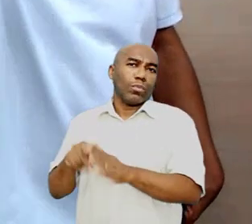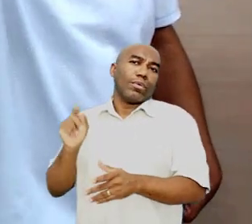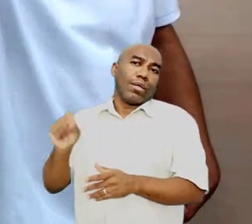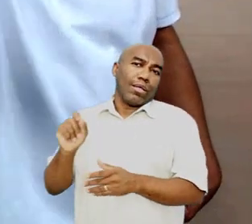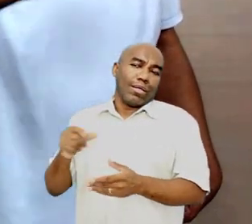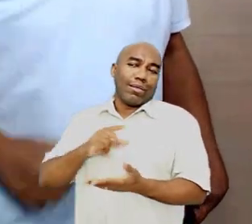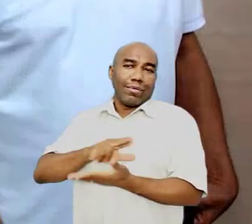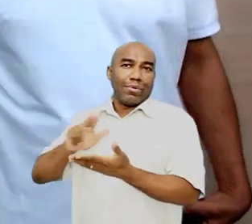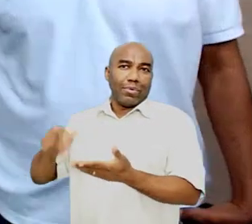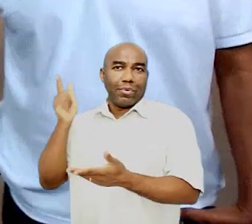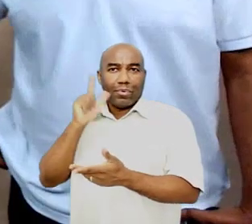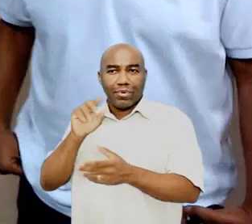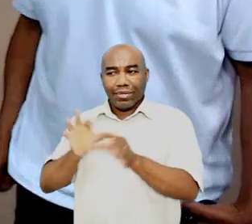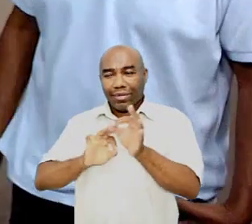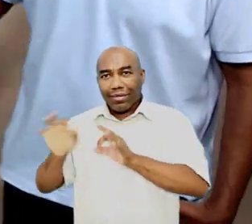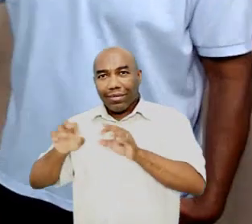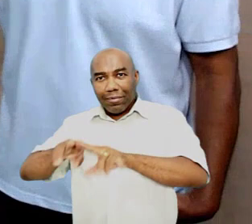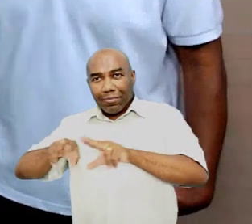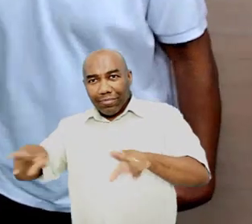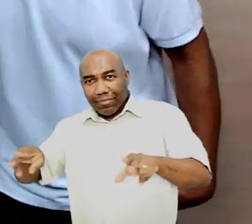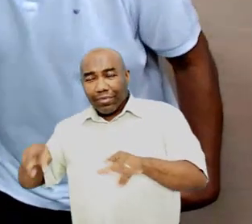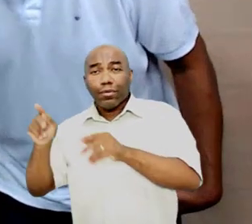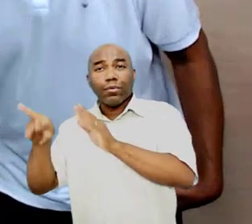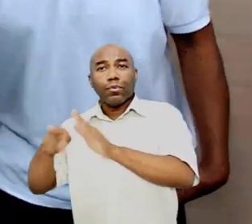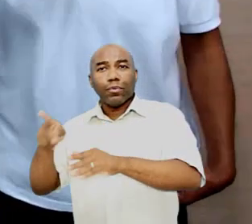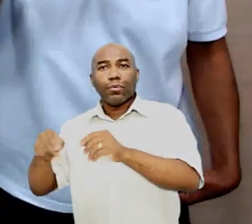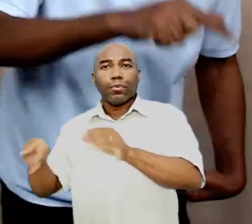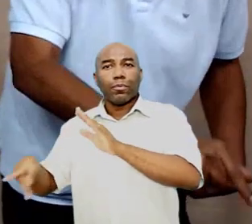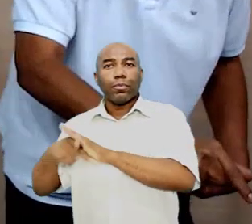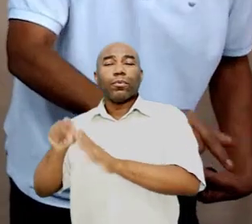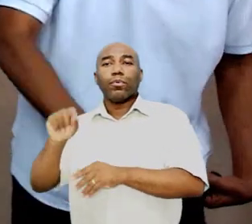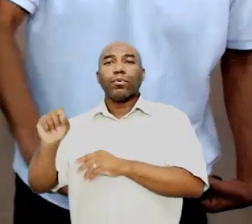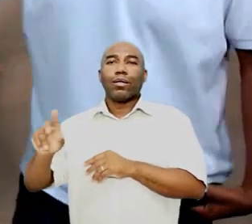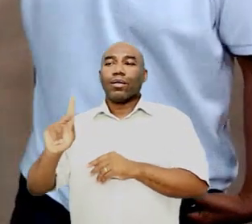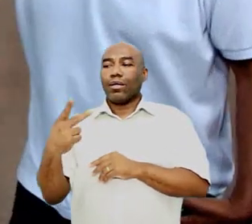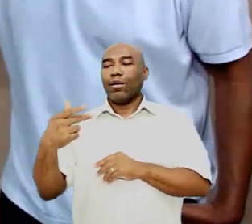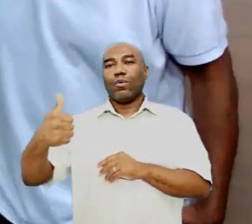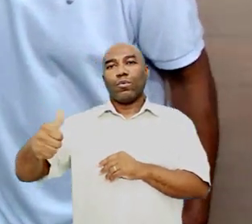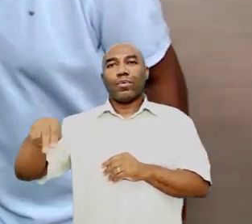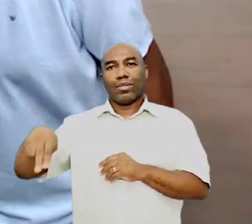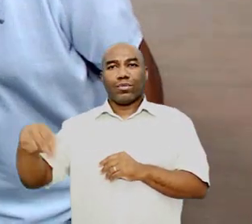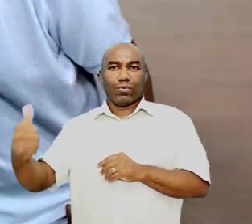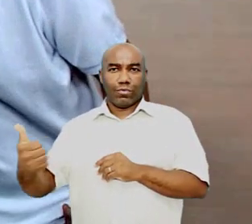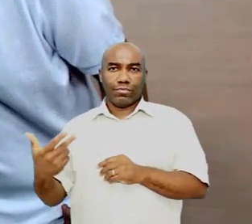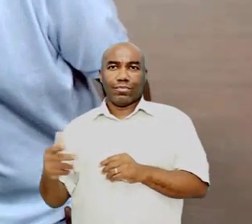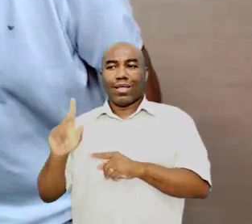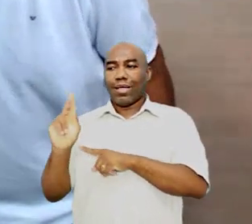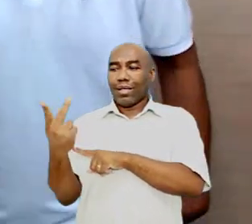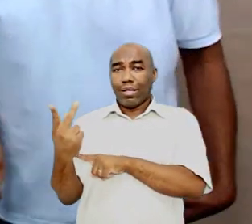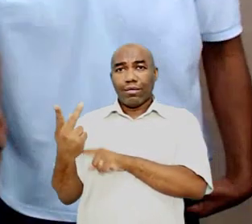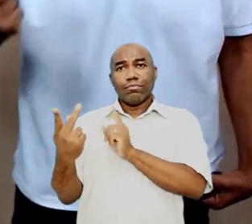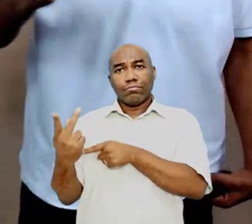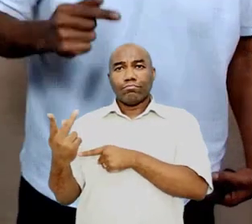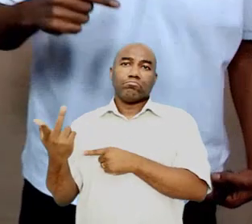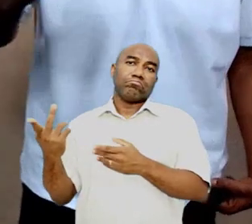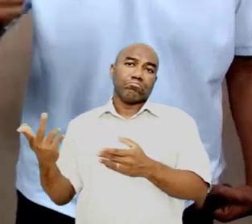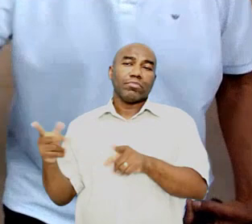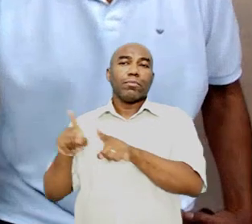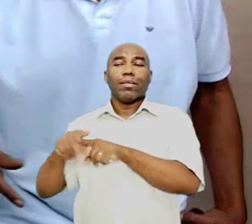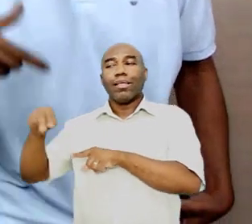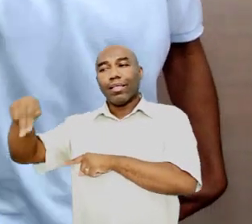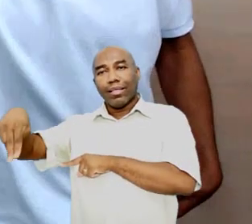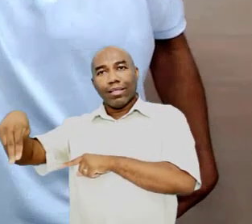e a saída do vírus da sua célula. Por isso que vem H1N1. H, hemaglutinina e